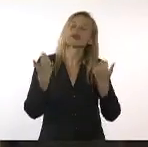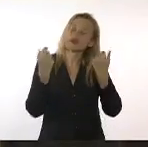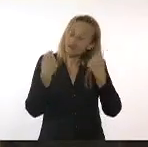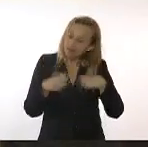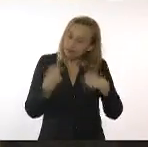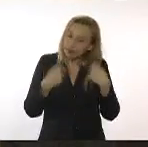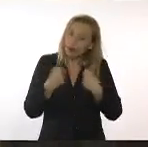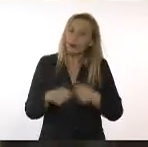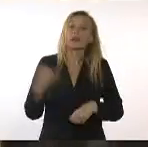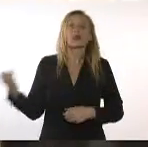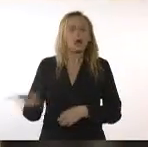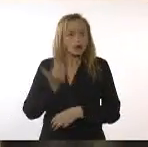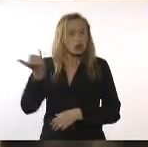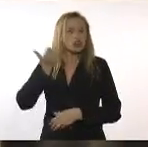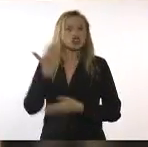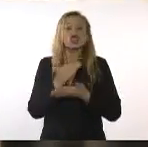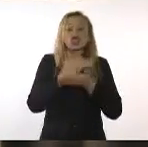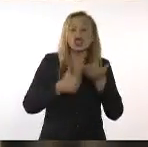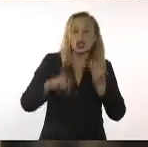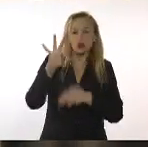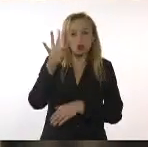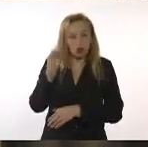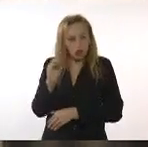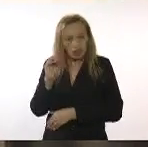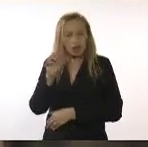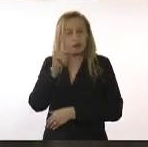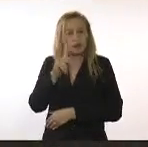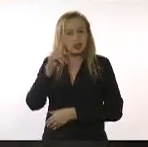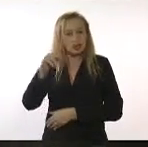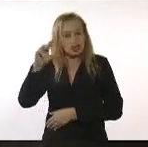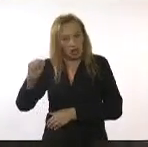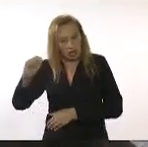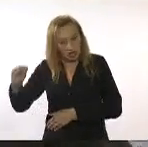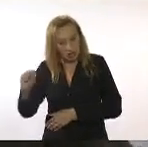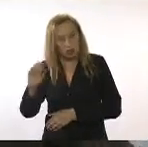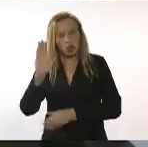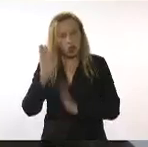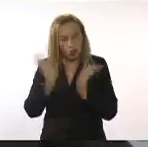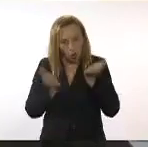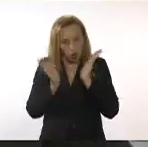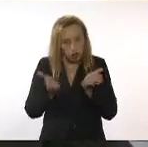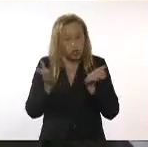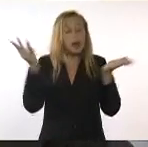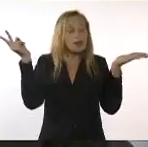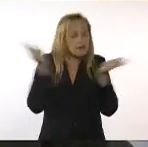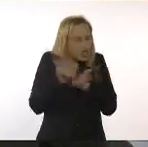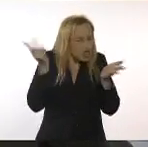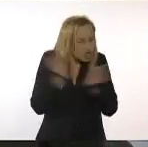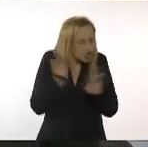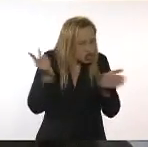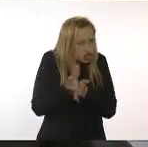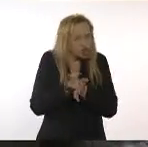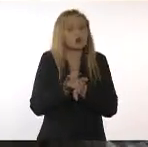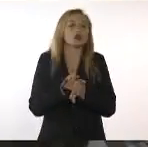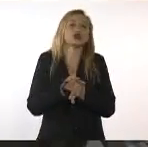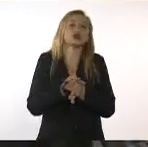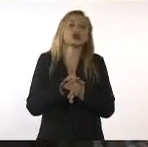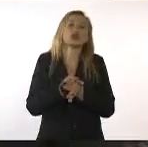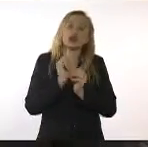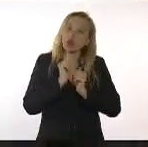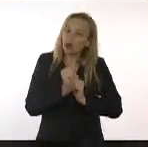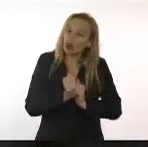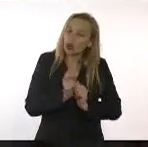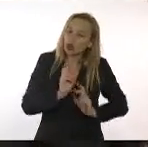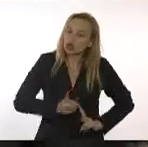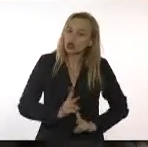necessidade ea importância da derrubada do veto do pccs hoje ainda que nós iremos o que